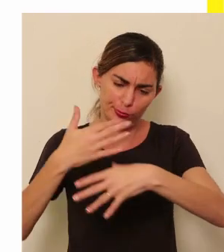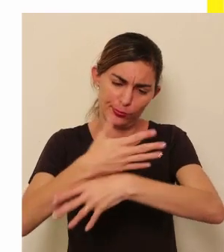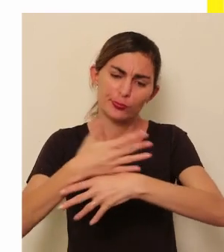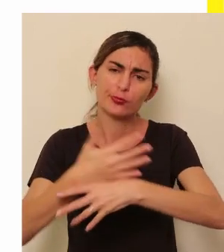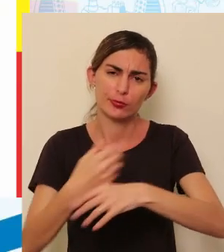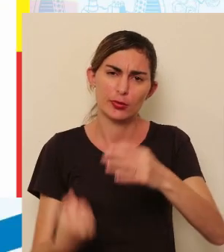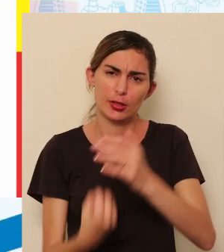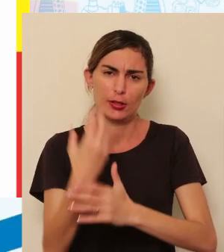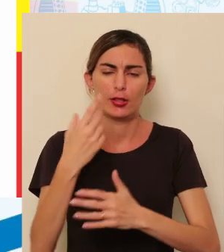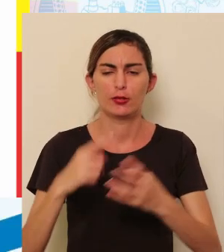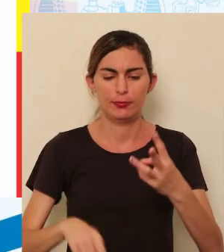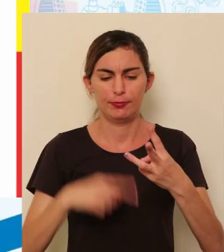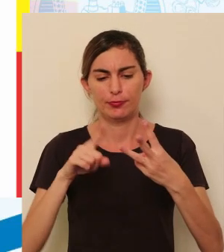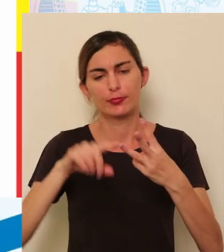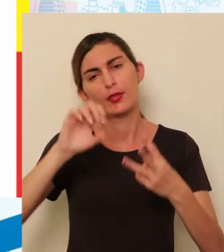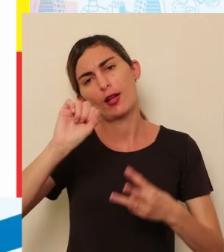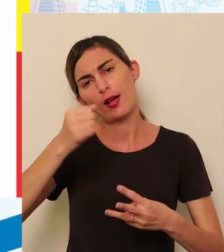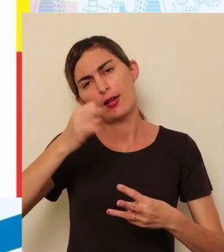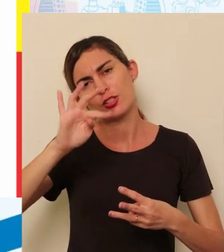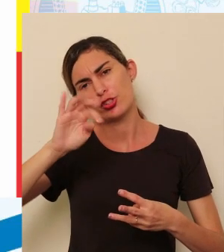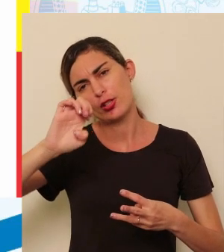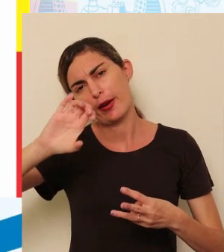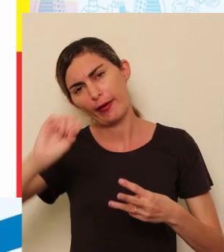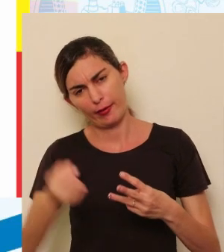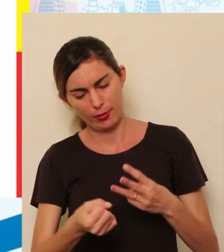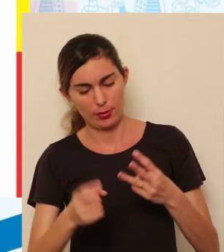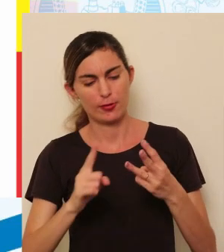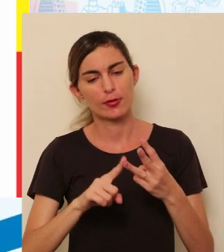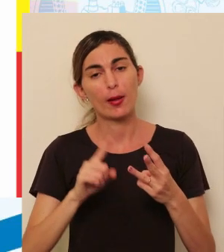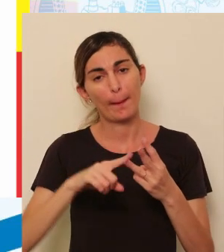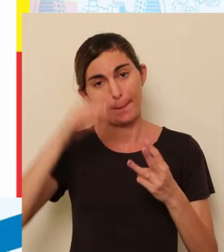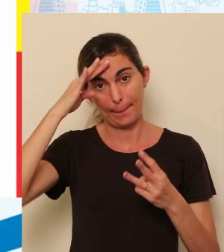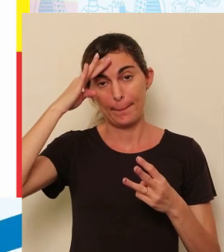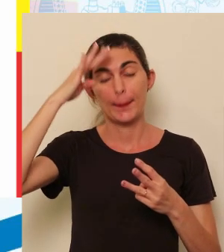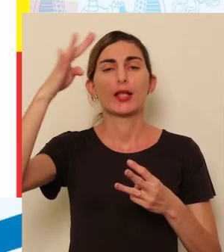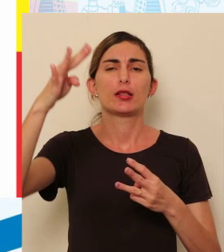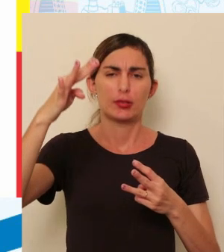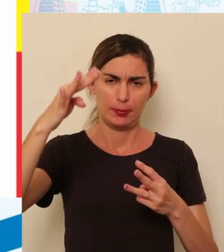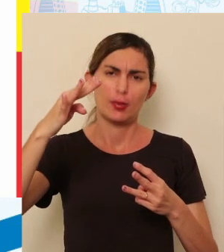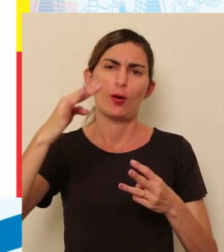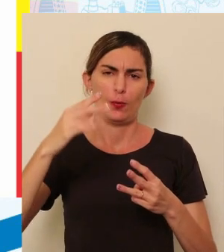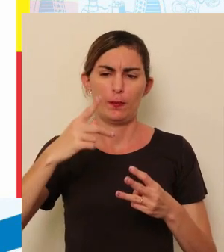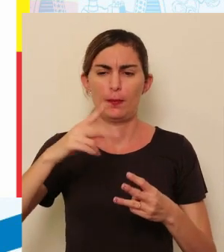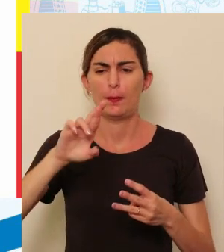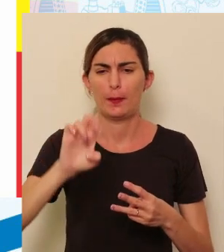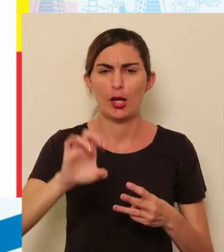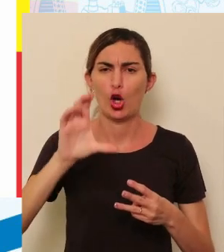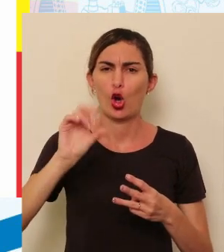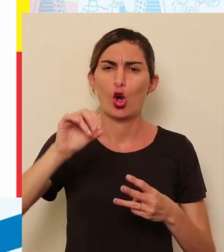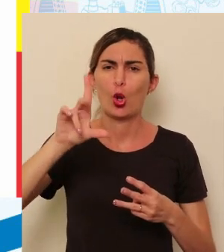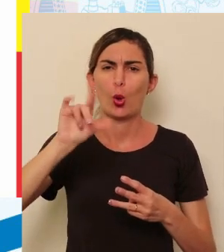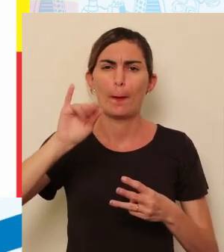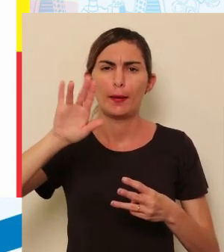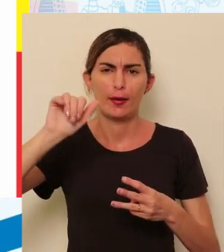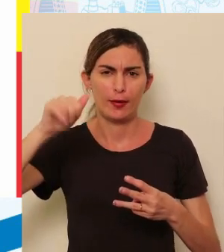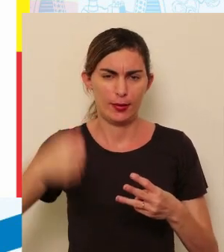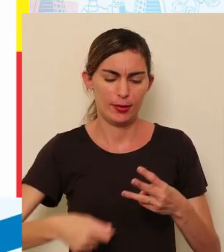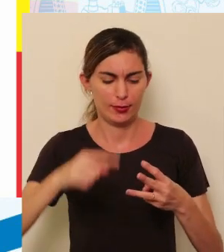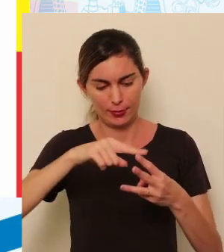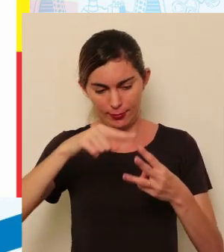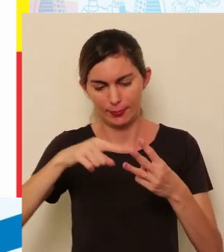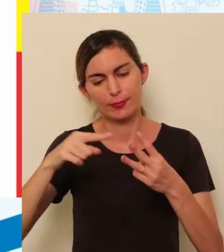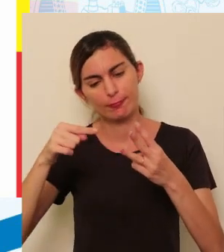pelos Incas. Temos os astecas. Os astecas foram uma das principais civilizações pré-colombianas, assim como